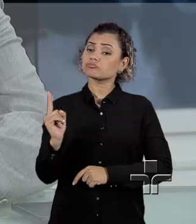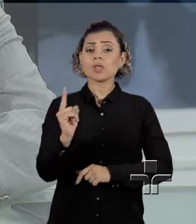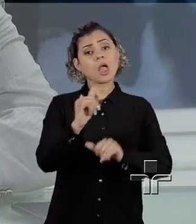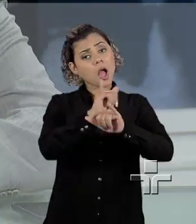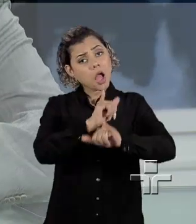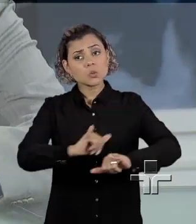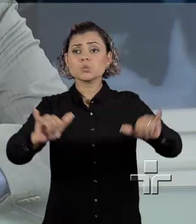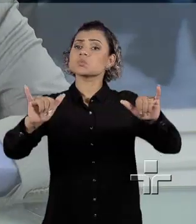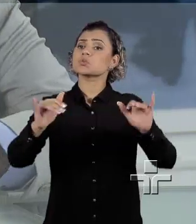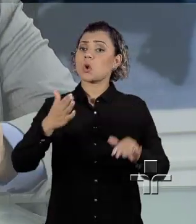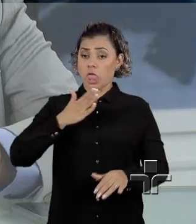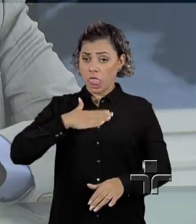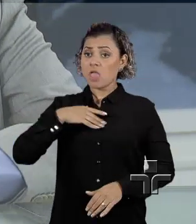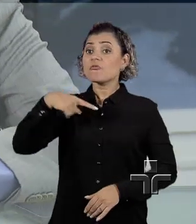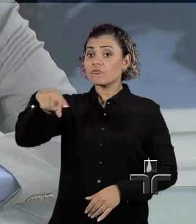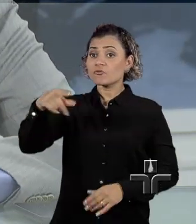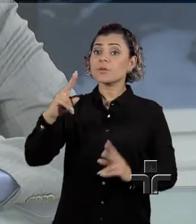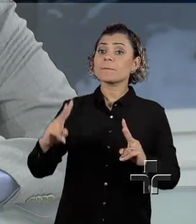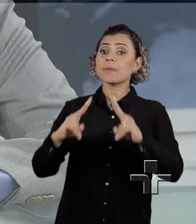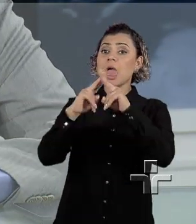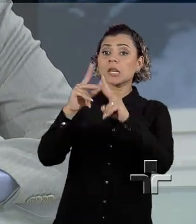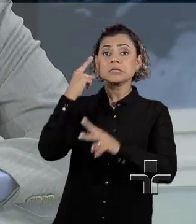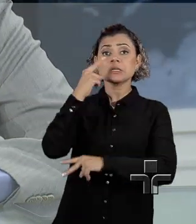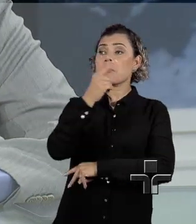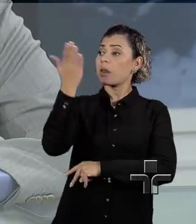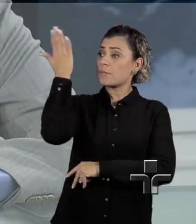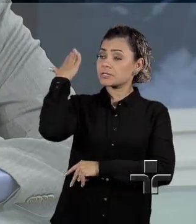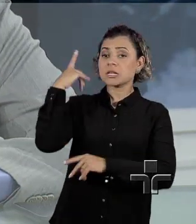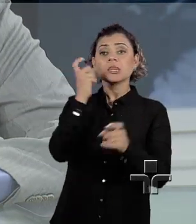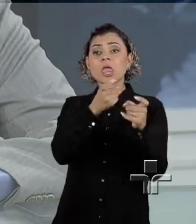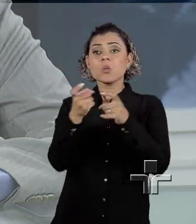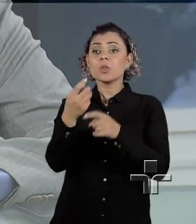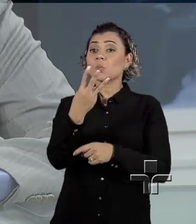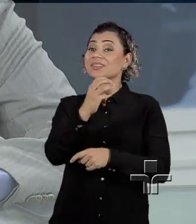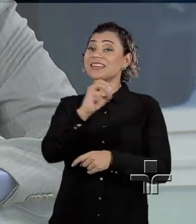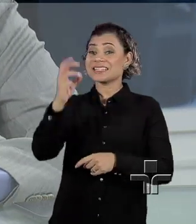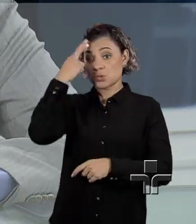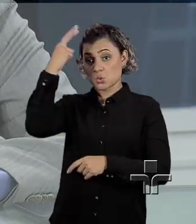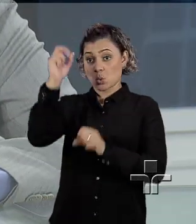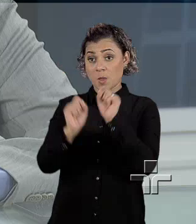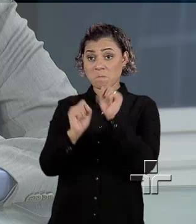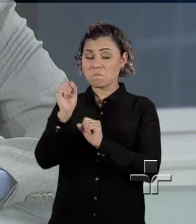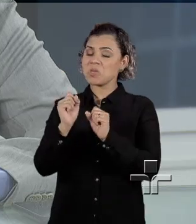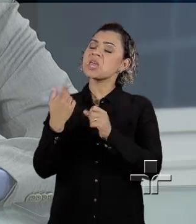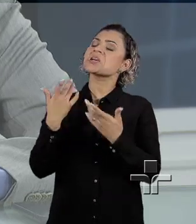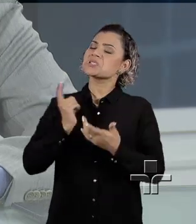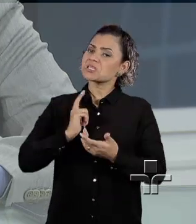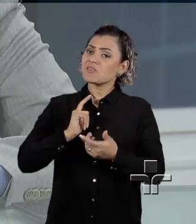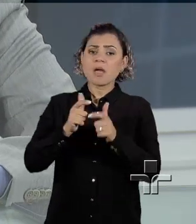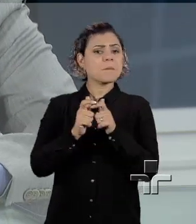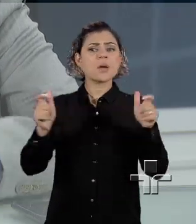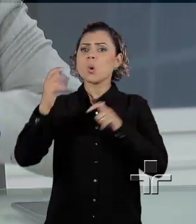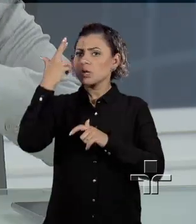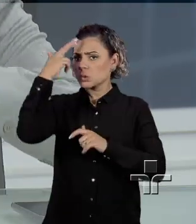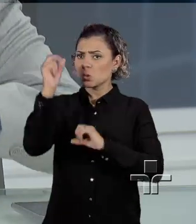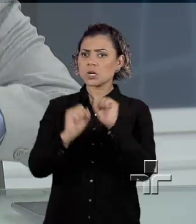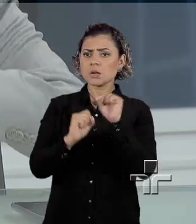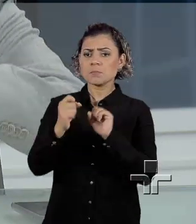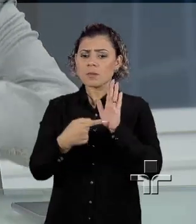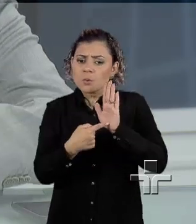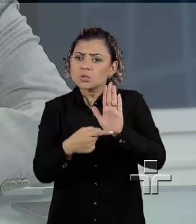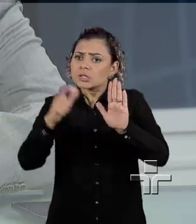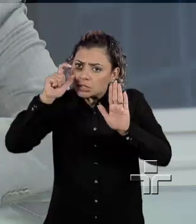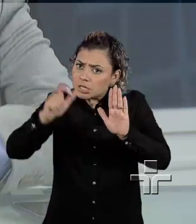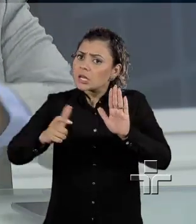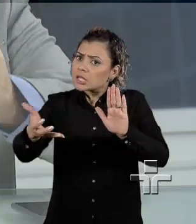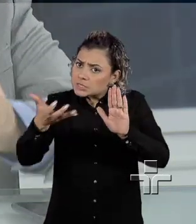anunciou que esteve em Paris semana passada, uma reunião com 300 empresários, e a maioria dos empresários mostrando